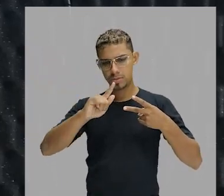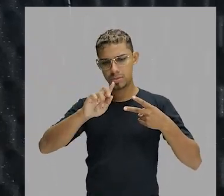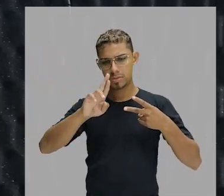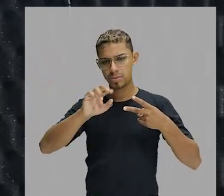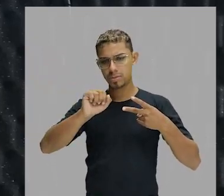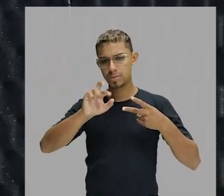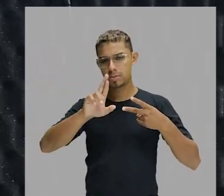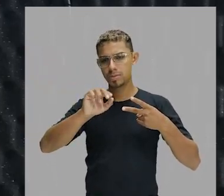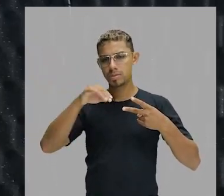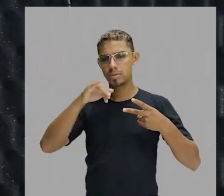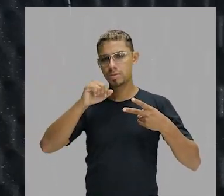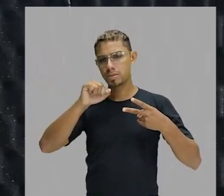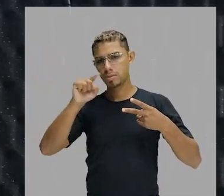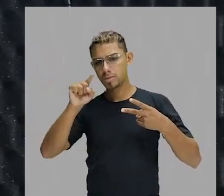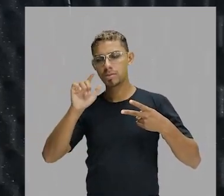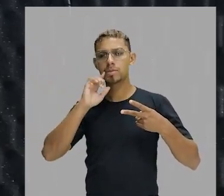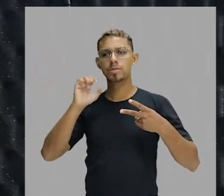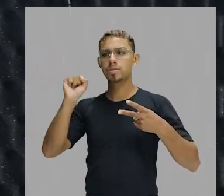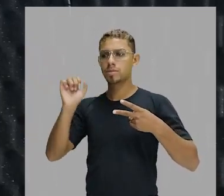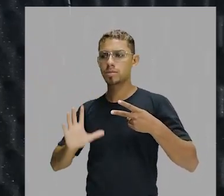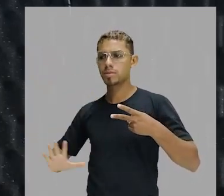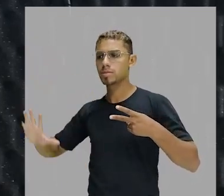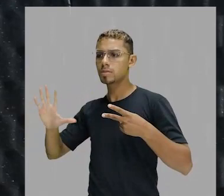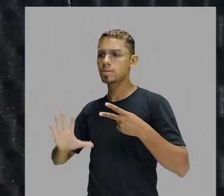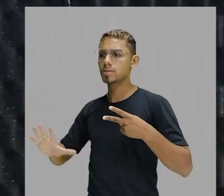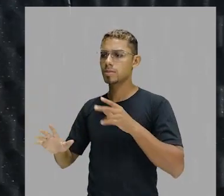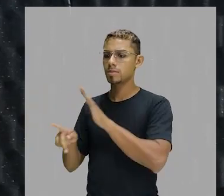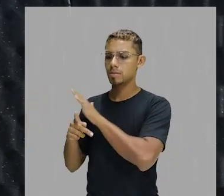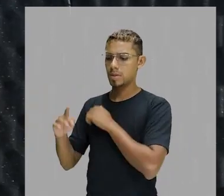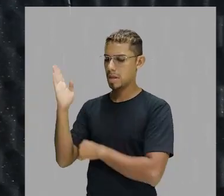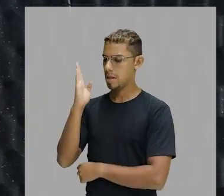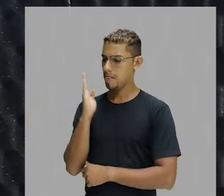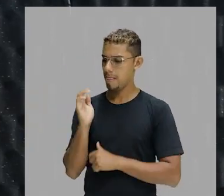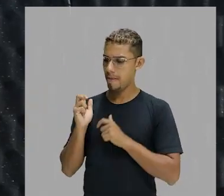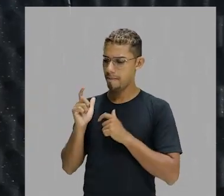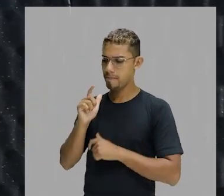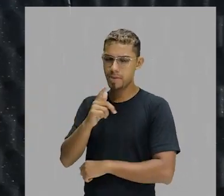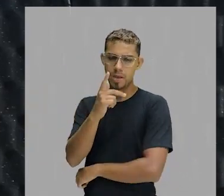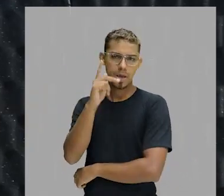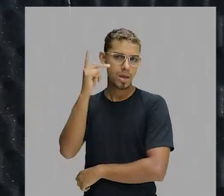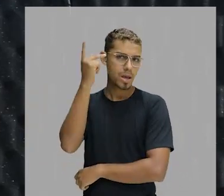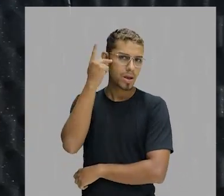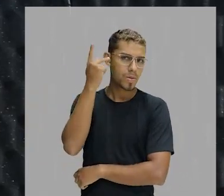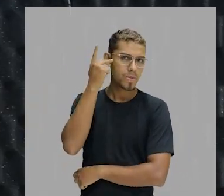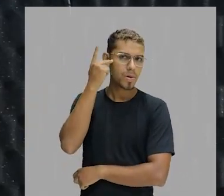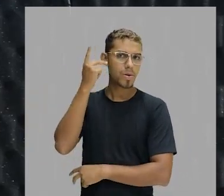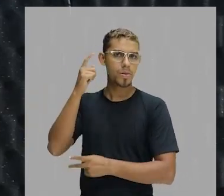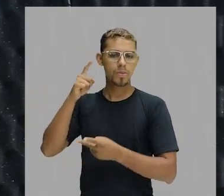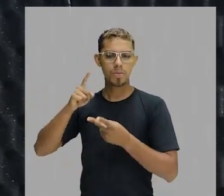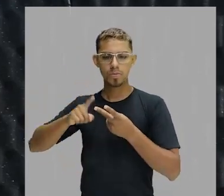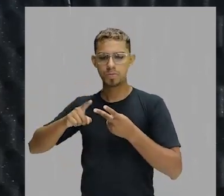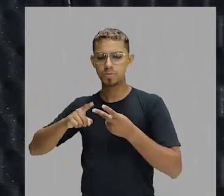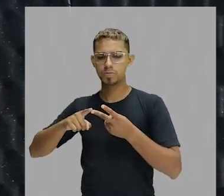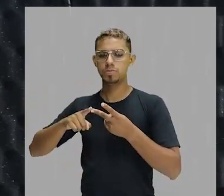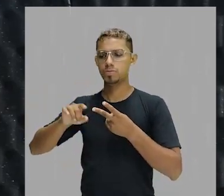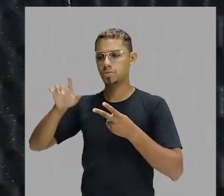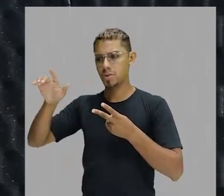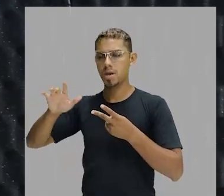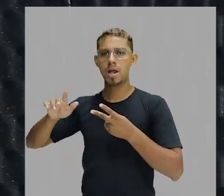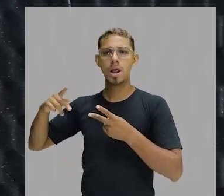fica na região ali do sudeste do Brasil, né, abastecendo grande parte da água de São Paulo, também abastecendo água também, chegando no